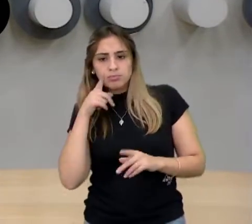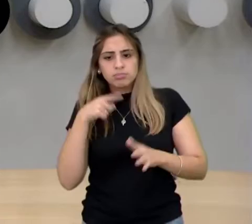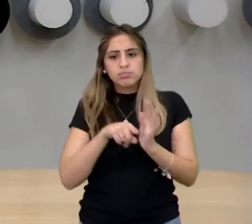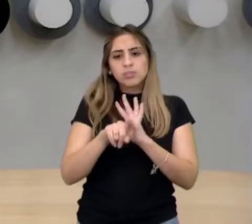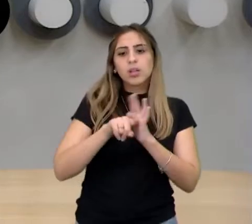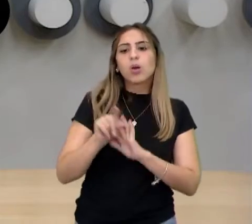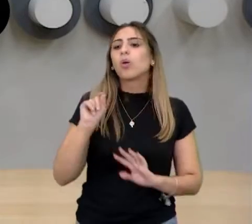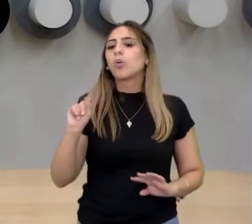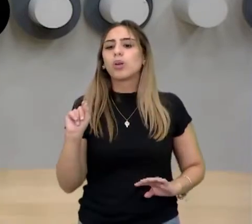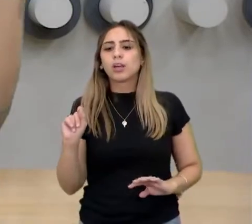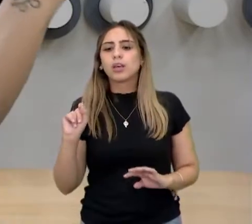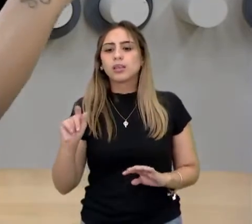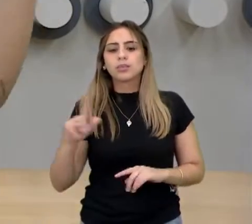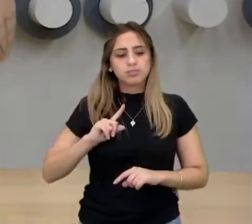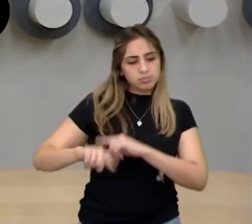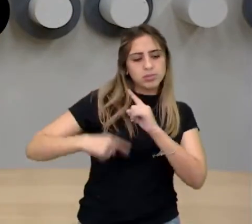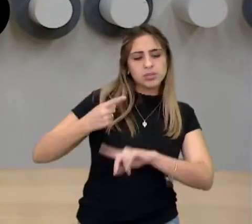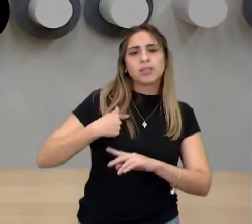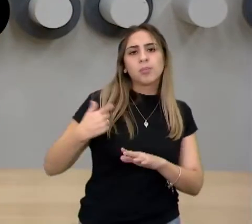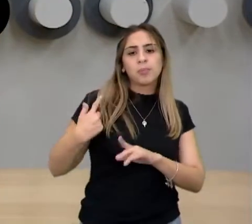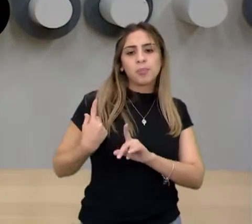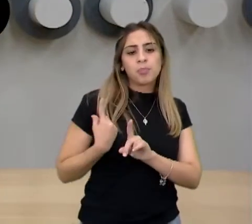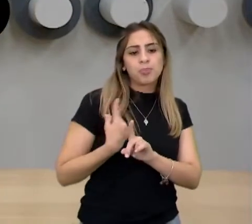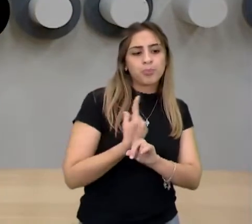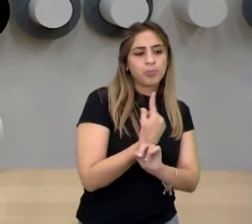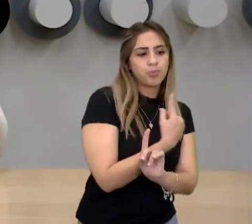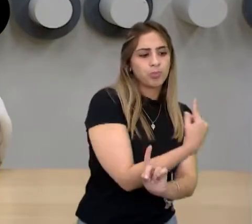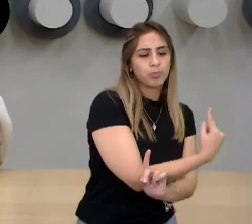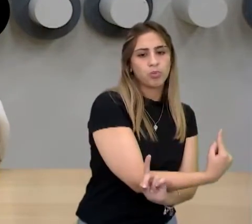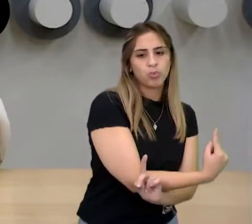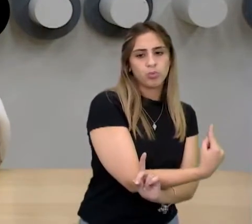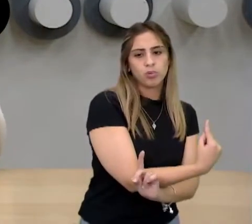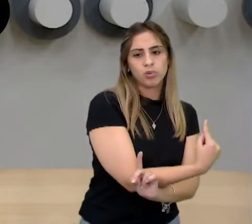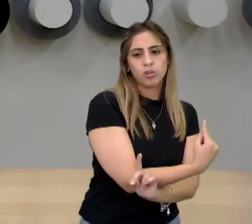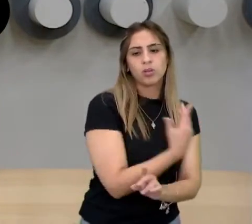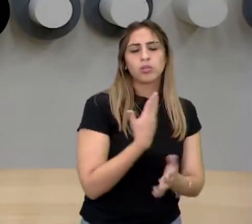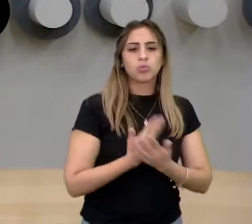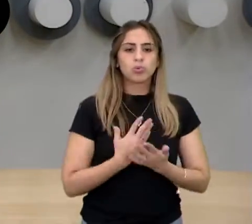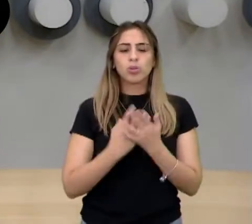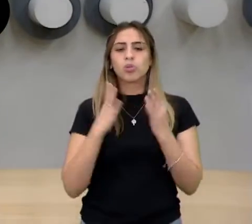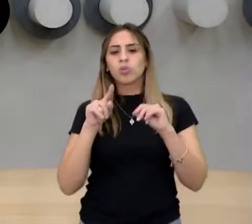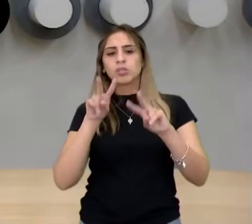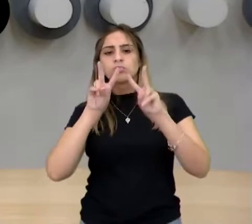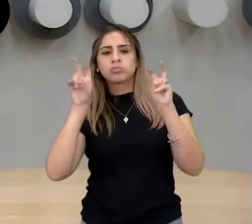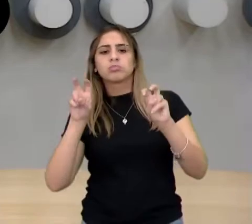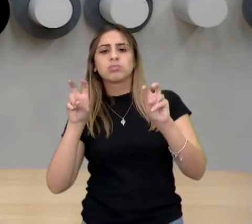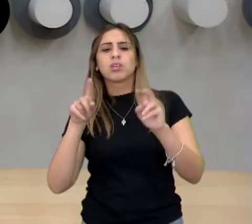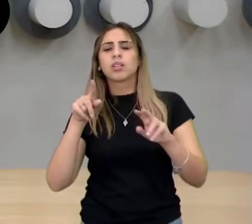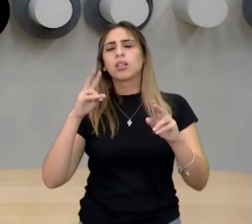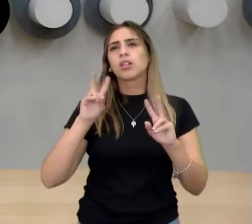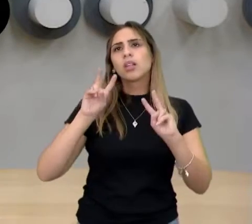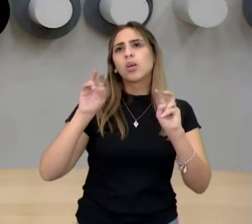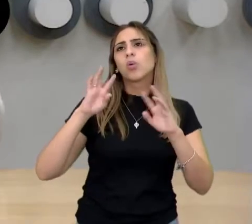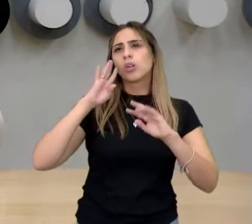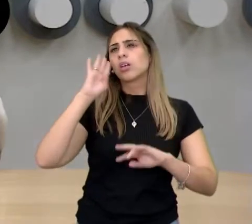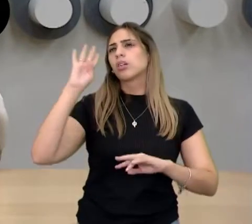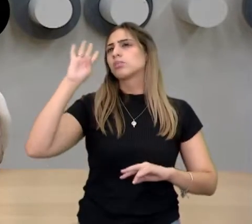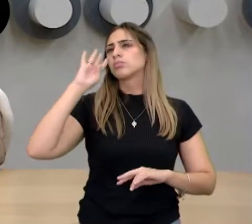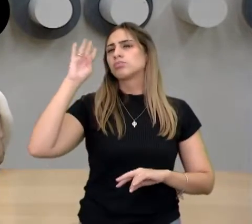o seguinte, depois de ter atravessado, né, estudando todas essas teorias, ele está se perguntando o